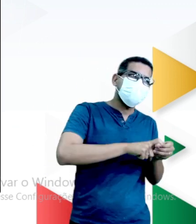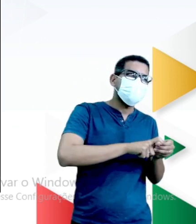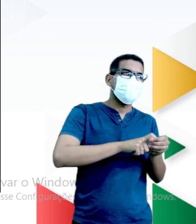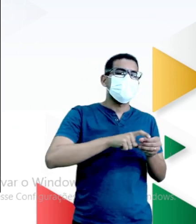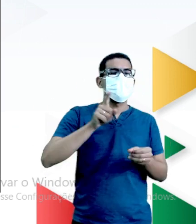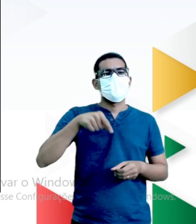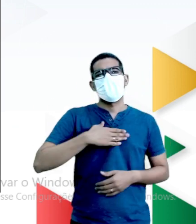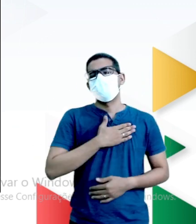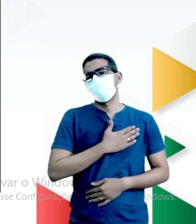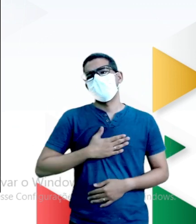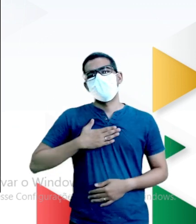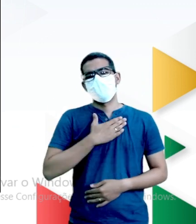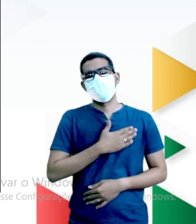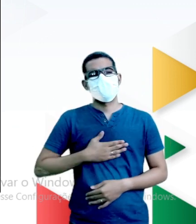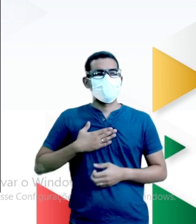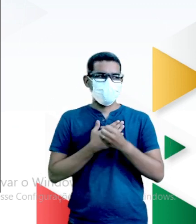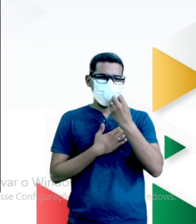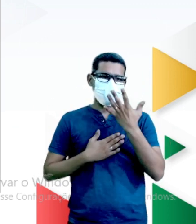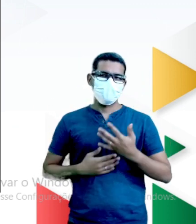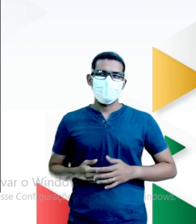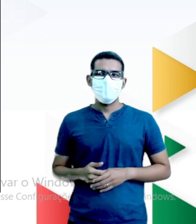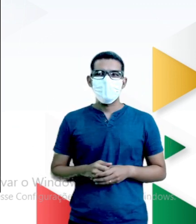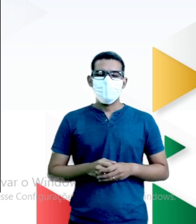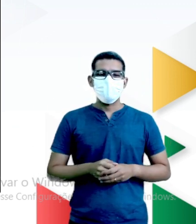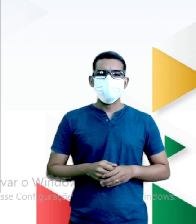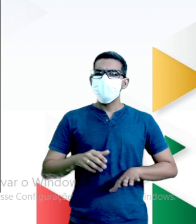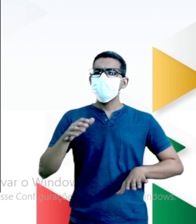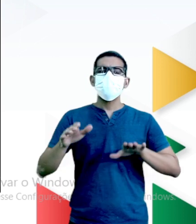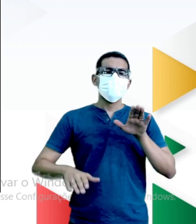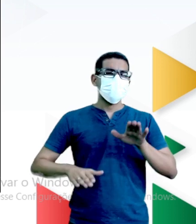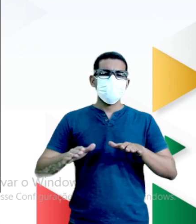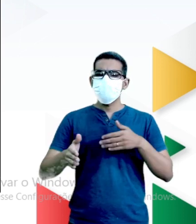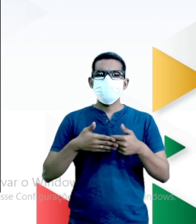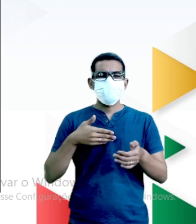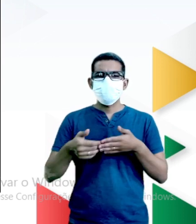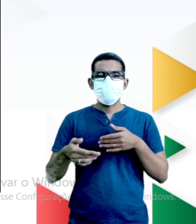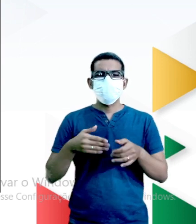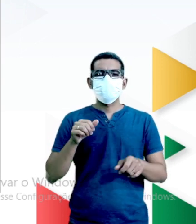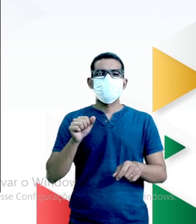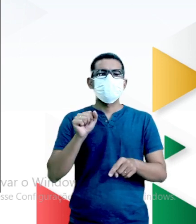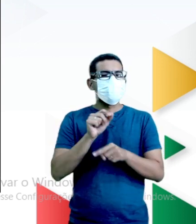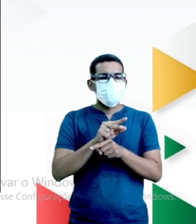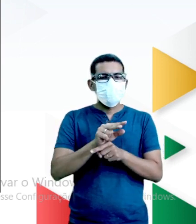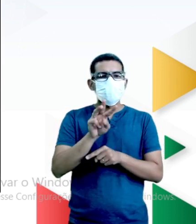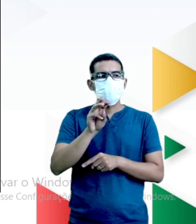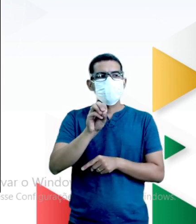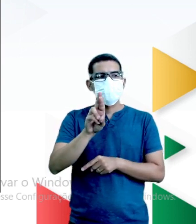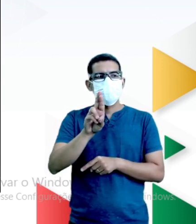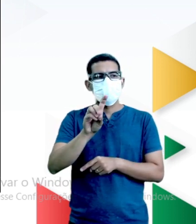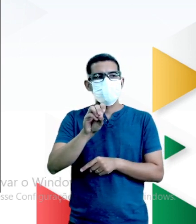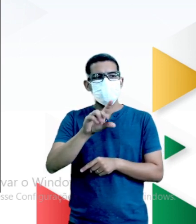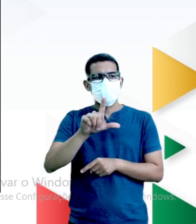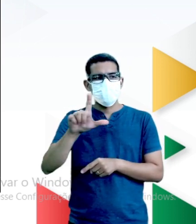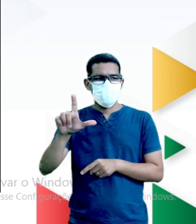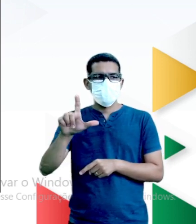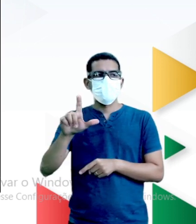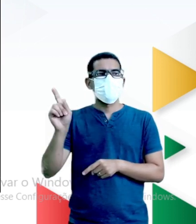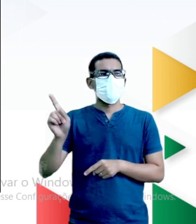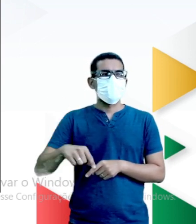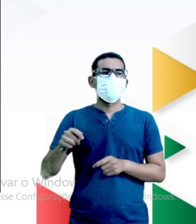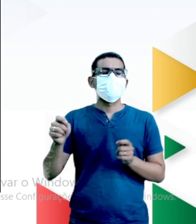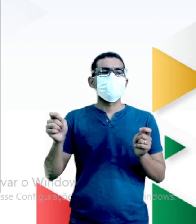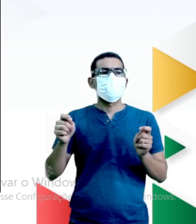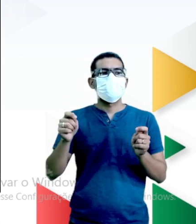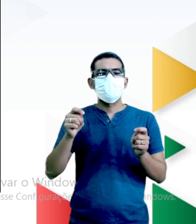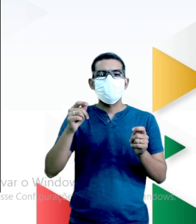muito gostoso aí, tá bom? Qualquer coisa, entra no Word Wall, manda pra gente aí no Robertão